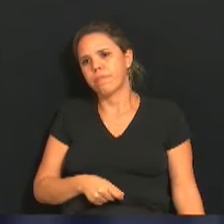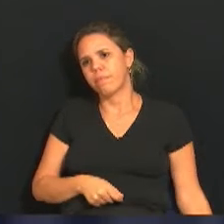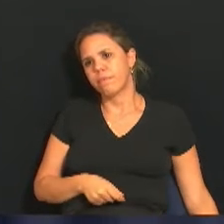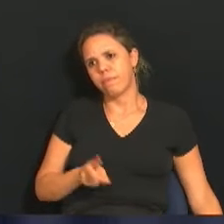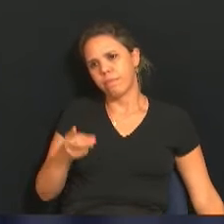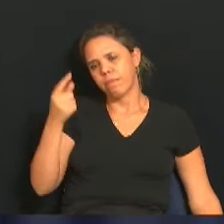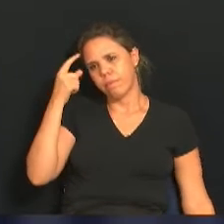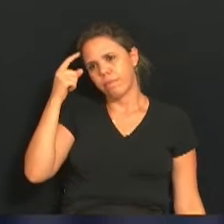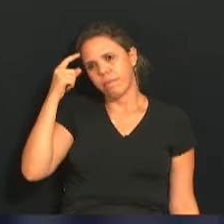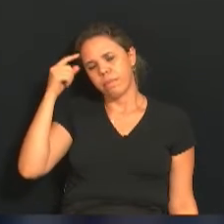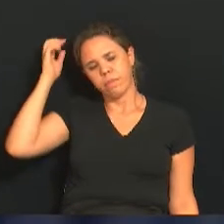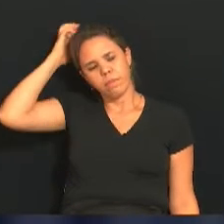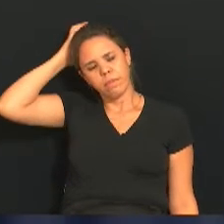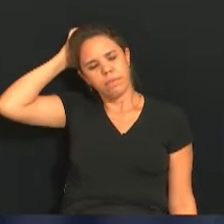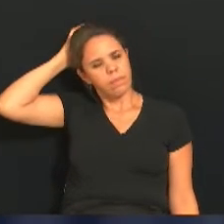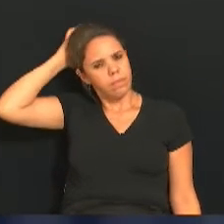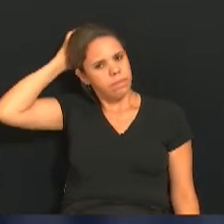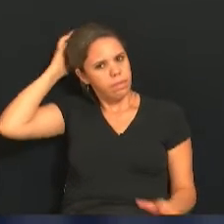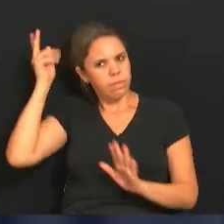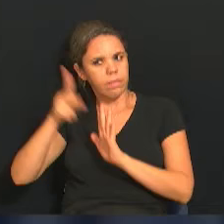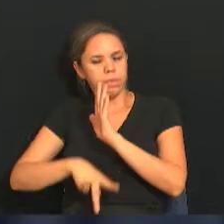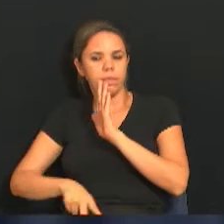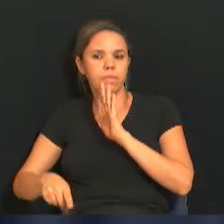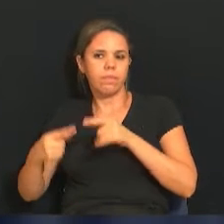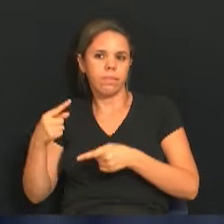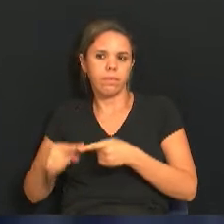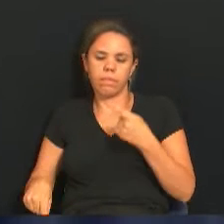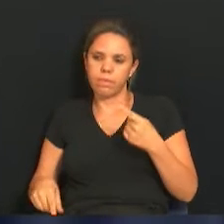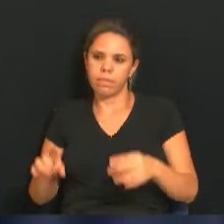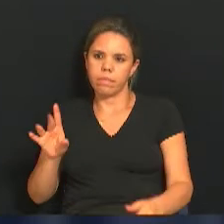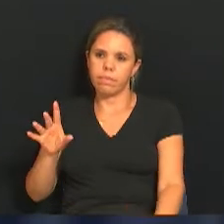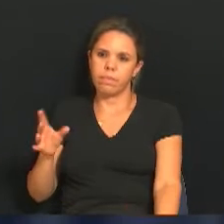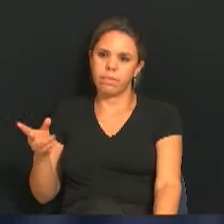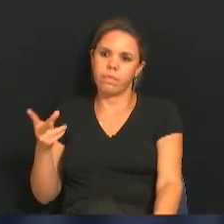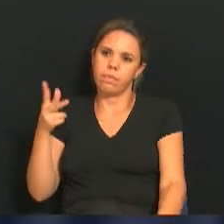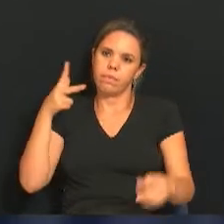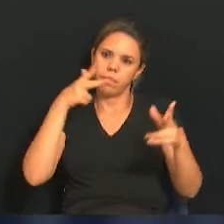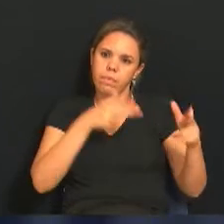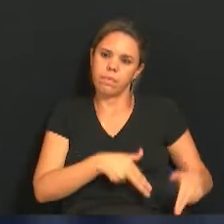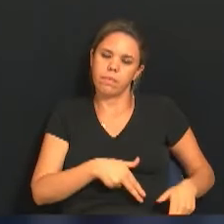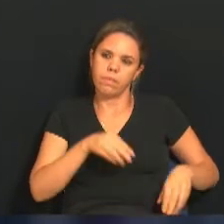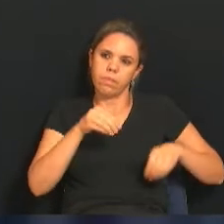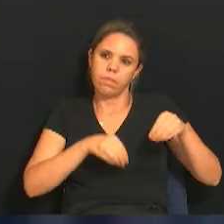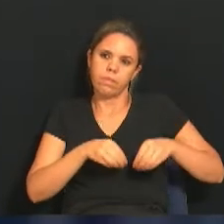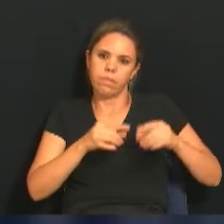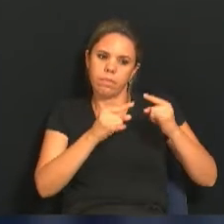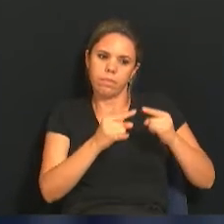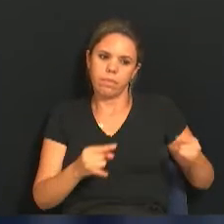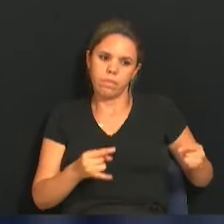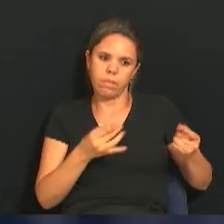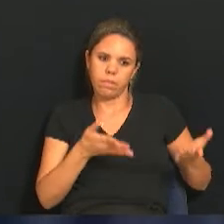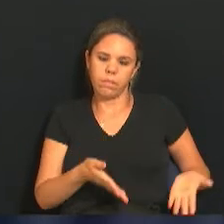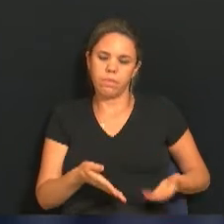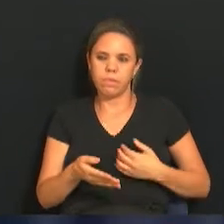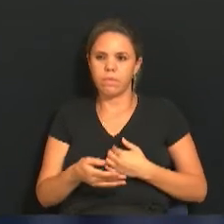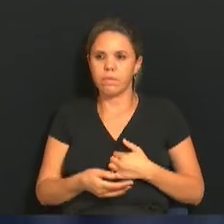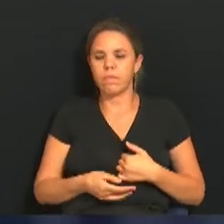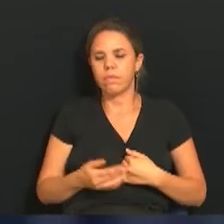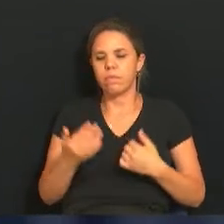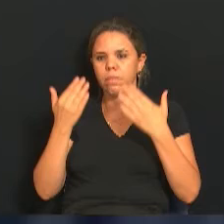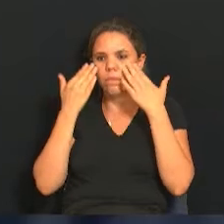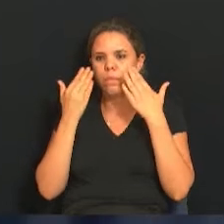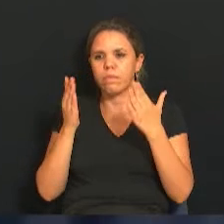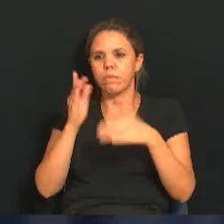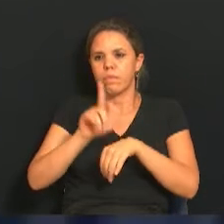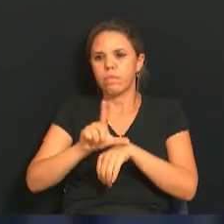num projeto de lei que proibisse, não a pessoa de dormir, mas de montar acampamento na frente das